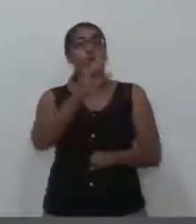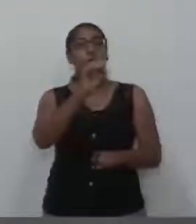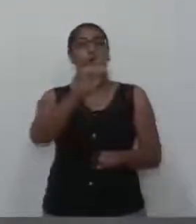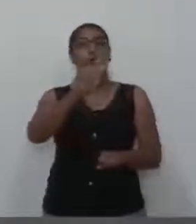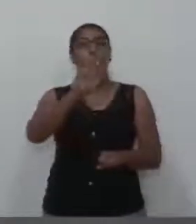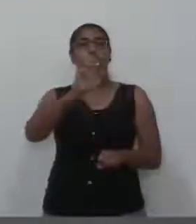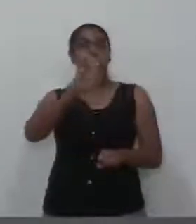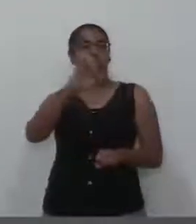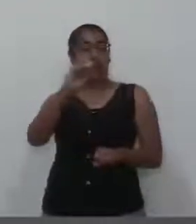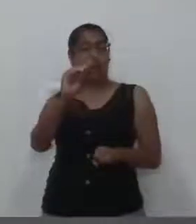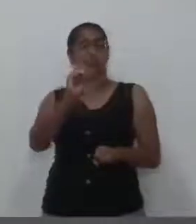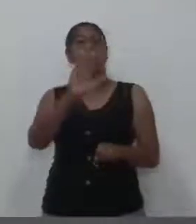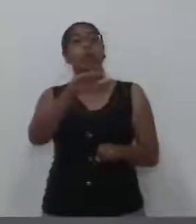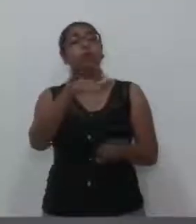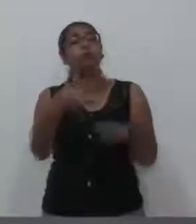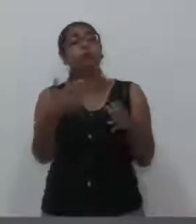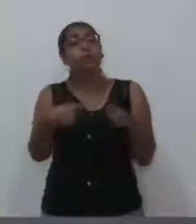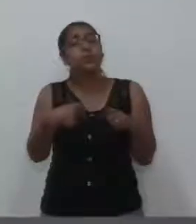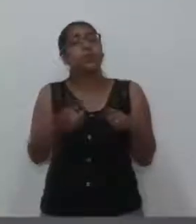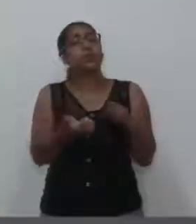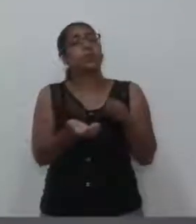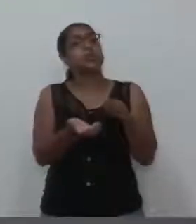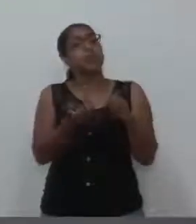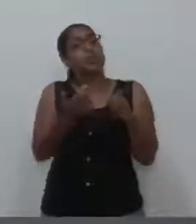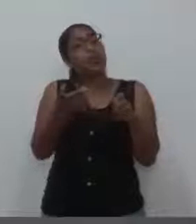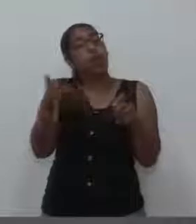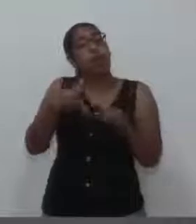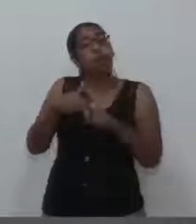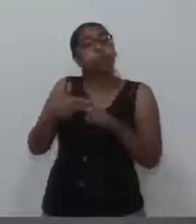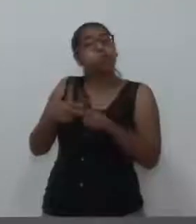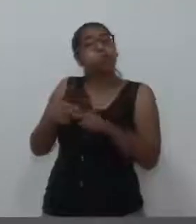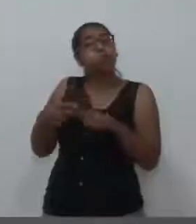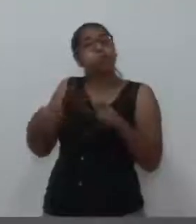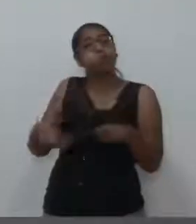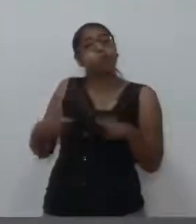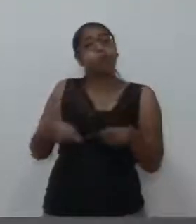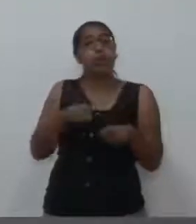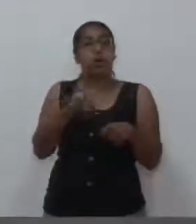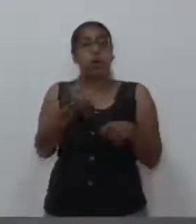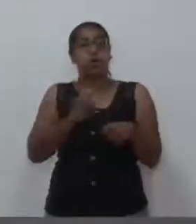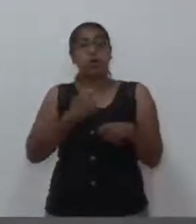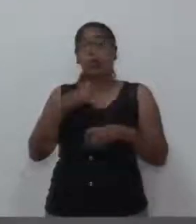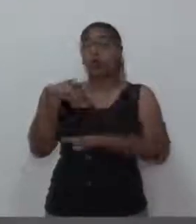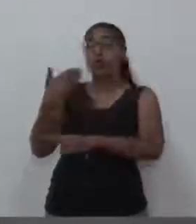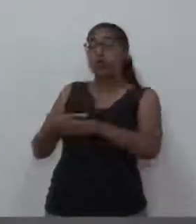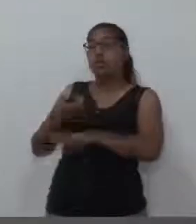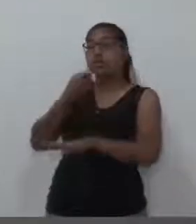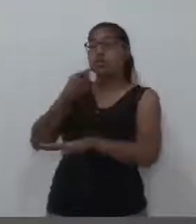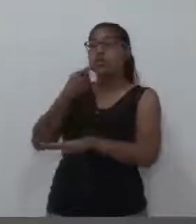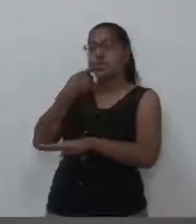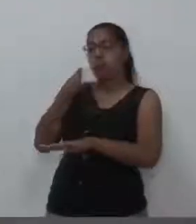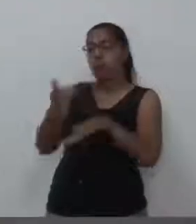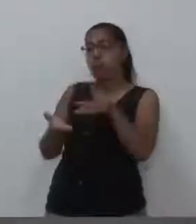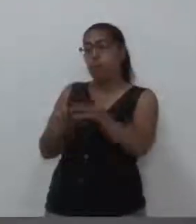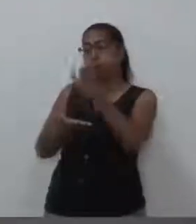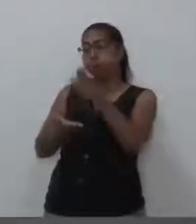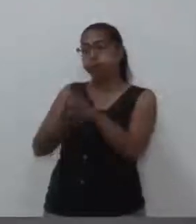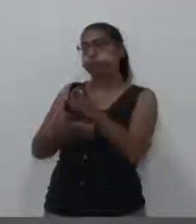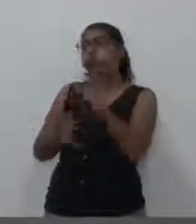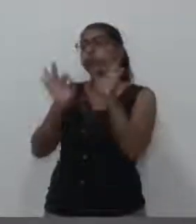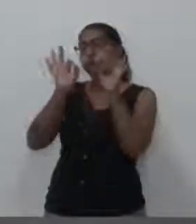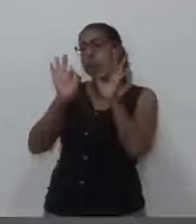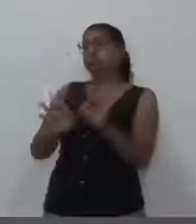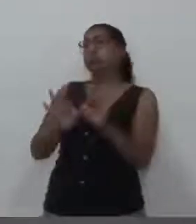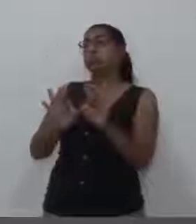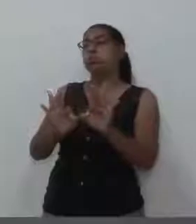expectativa de uma outra votação que não aconteceu, mas ele me disse que até sexta essa impressora vai estar funcionando, não